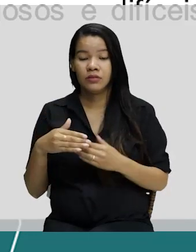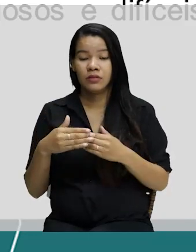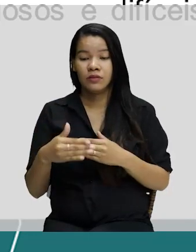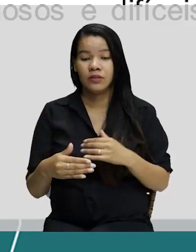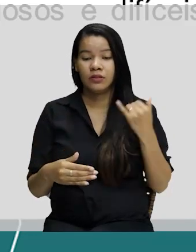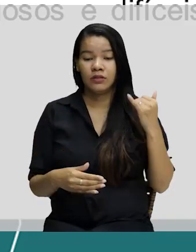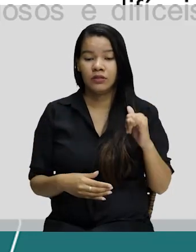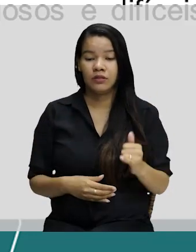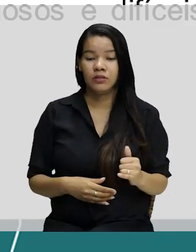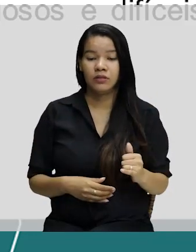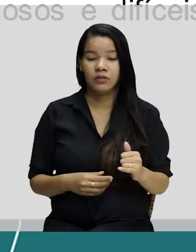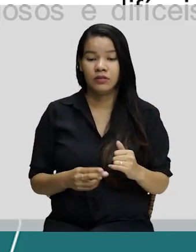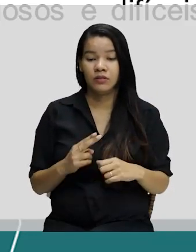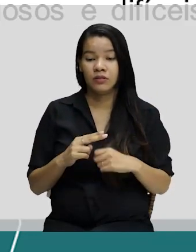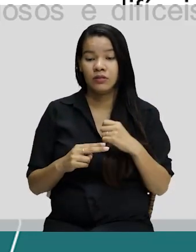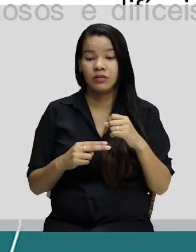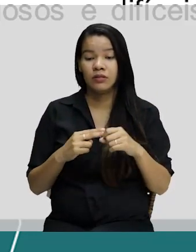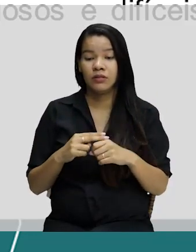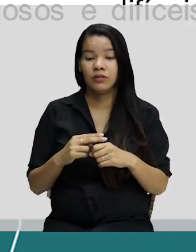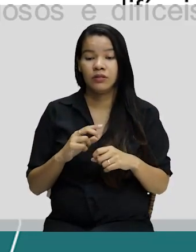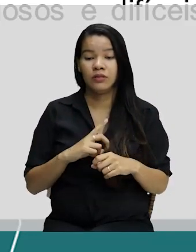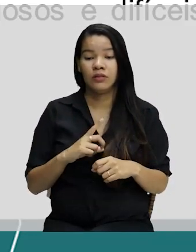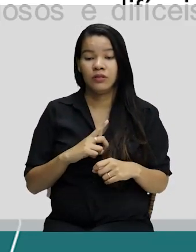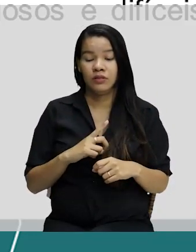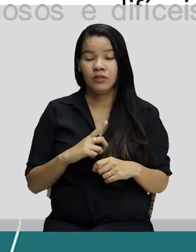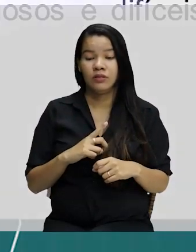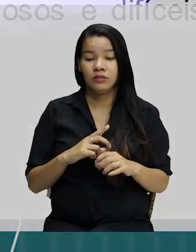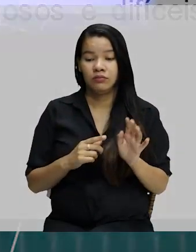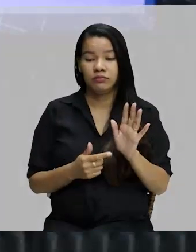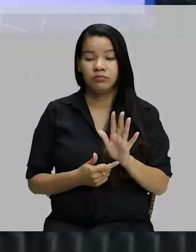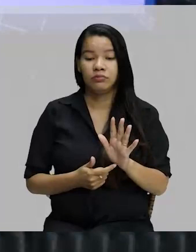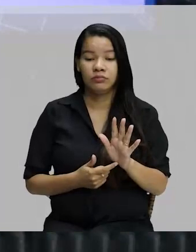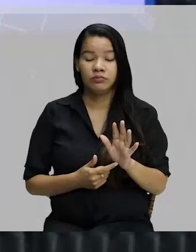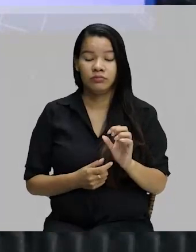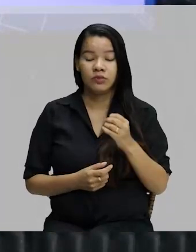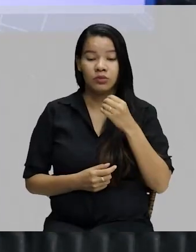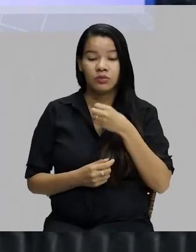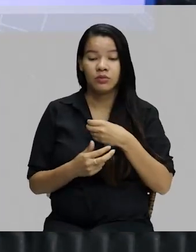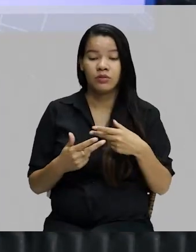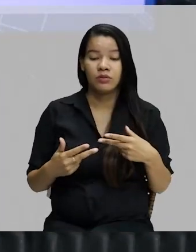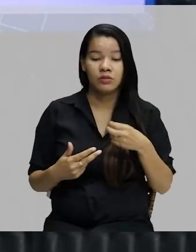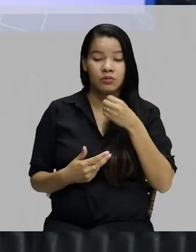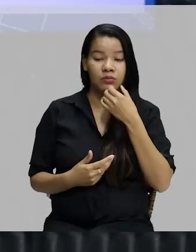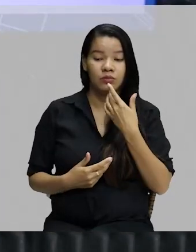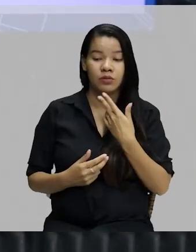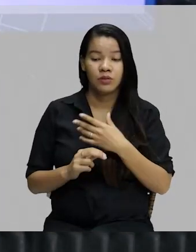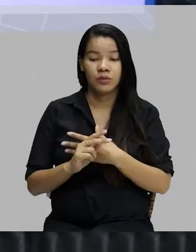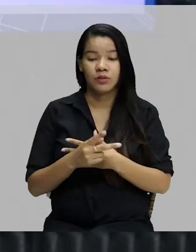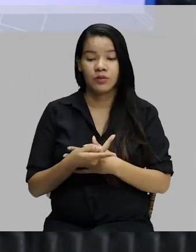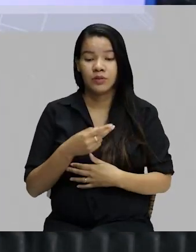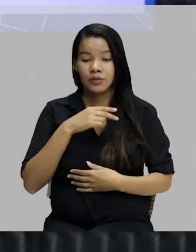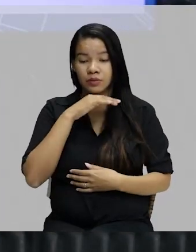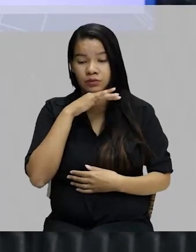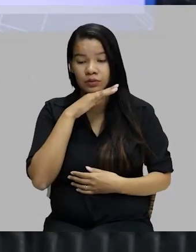dos principais problemas do uso da energia nuclear é o gerenciamento, né? O que podemos fazer, o